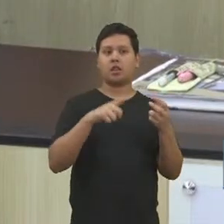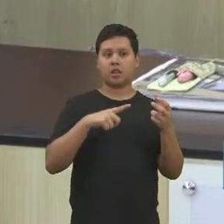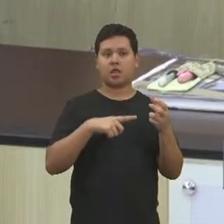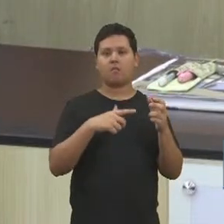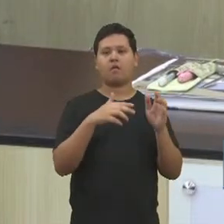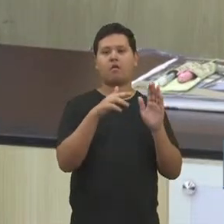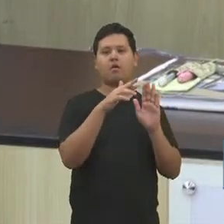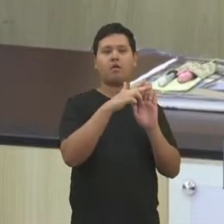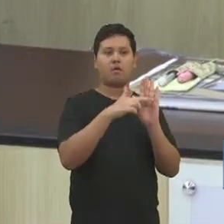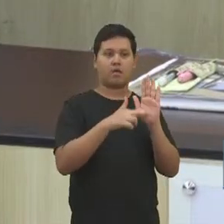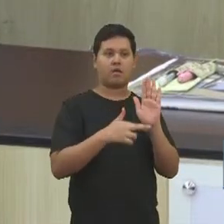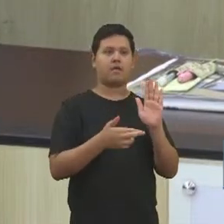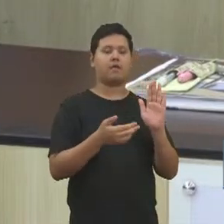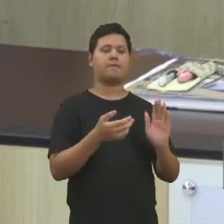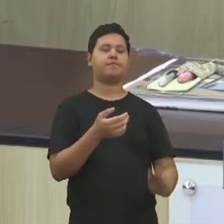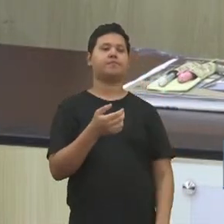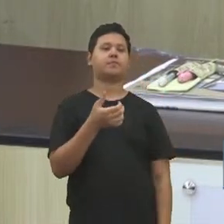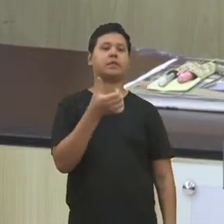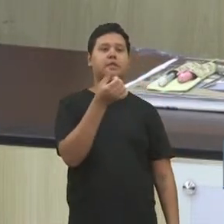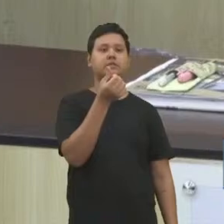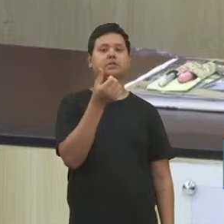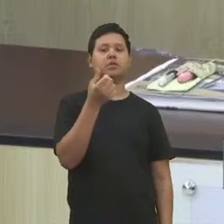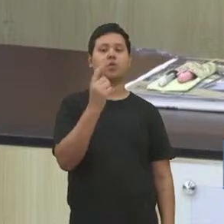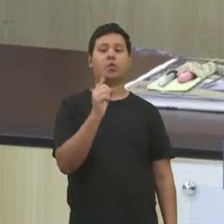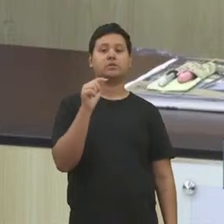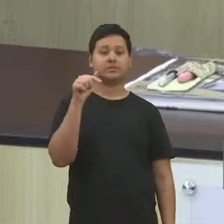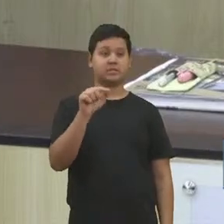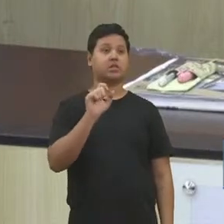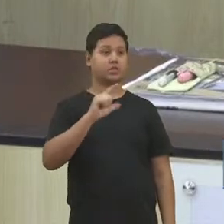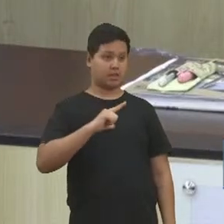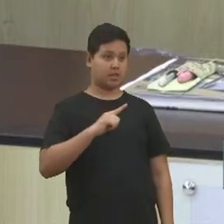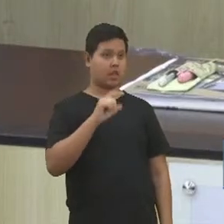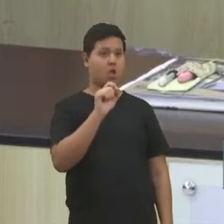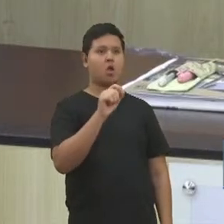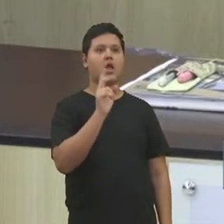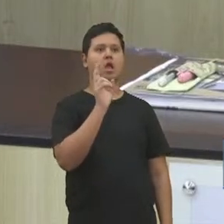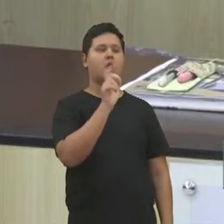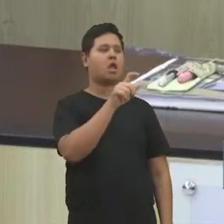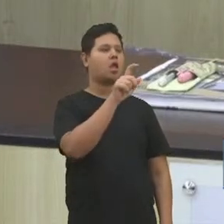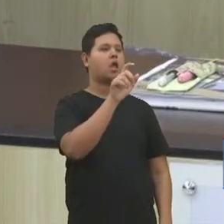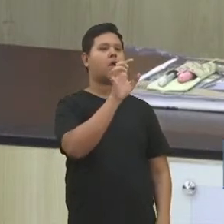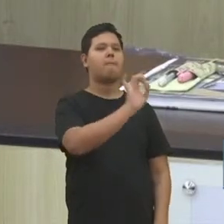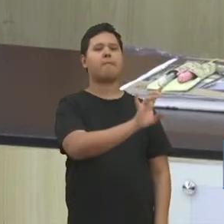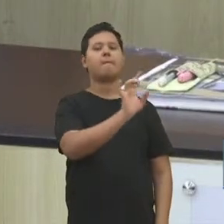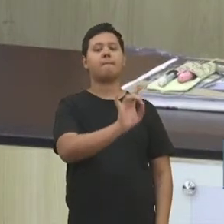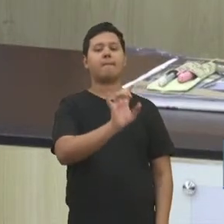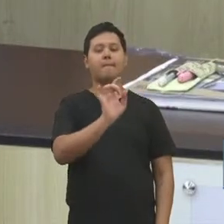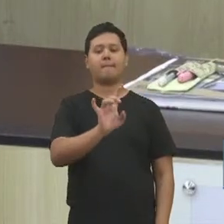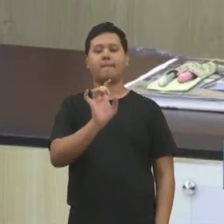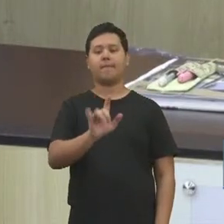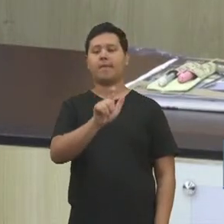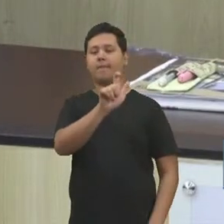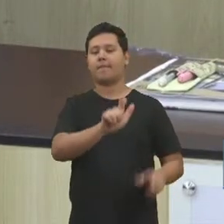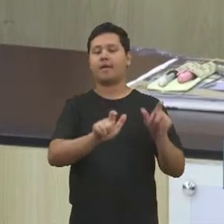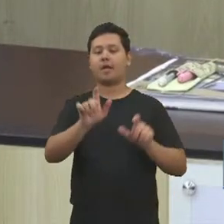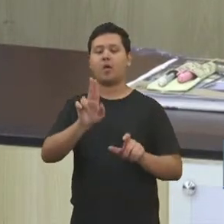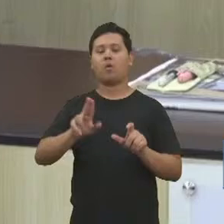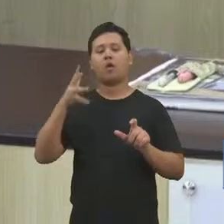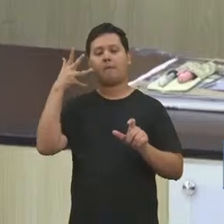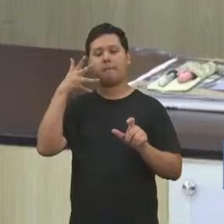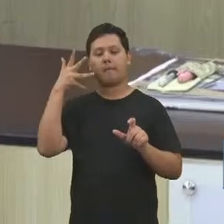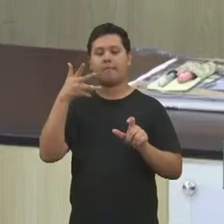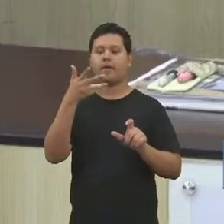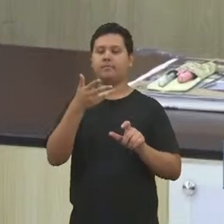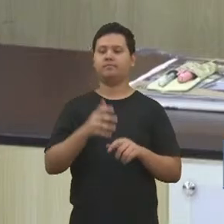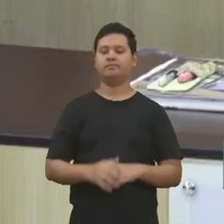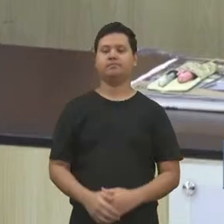a 617, que consta que é cada vereador, independente do número de vereadores que nós temos aqui